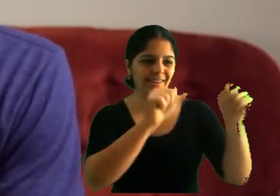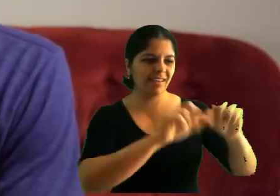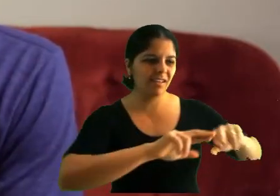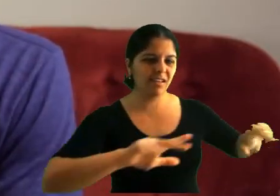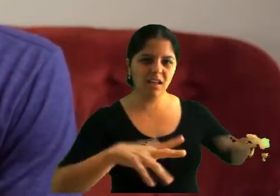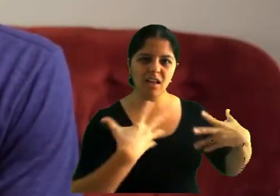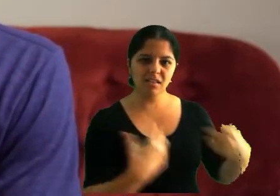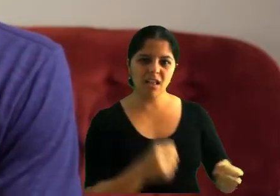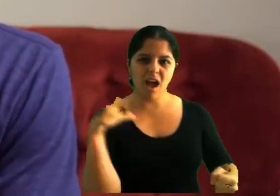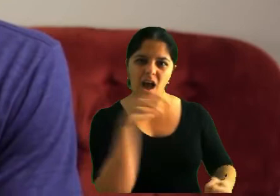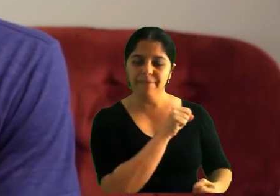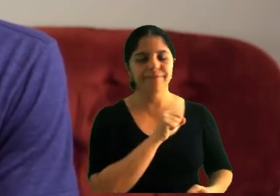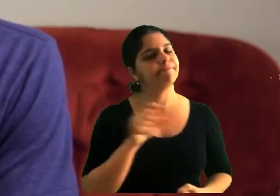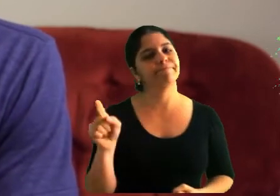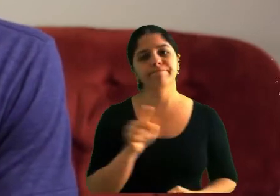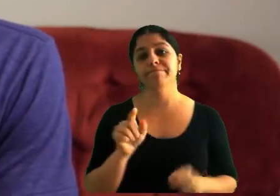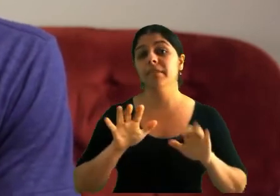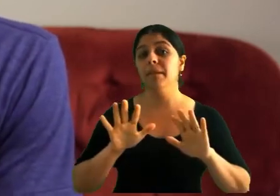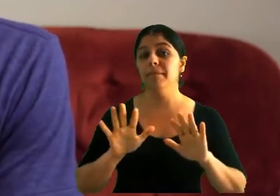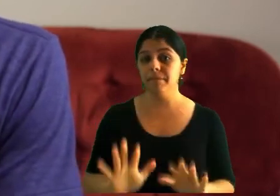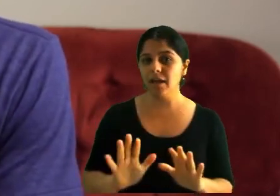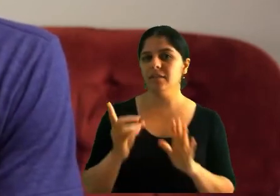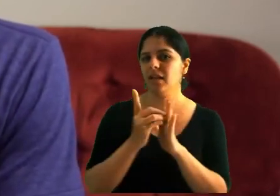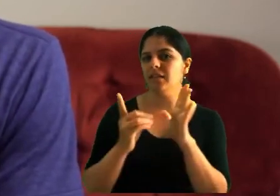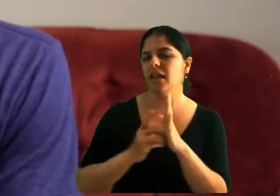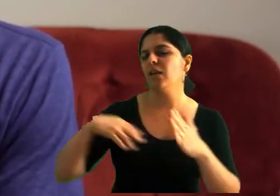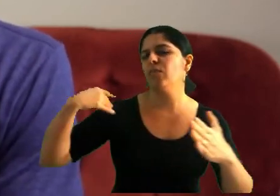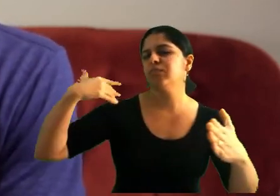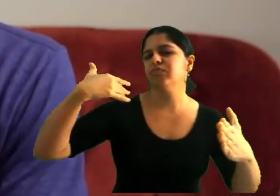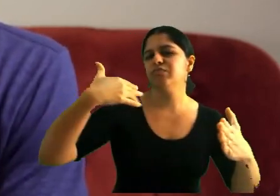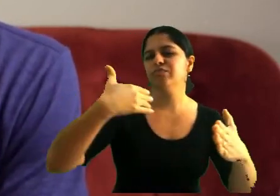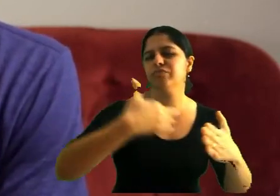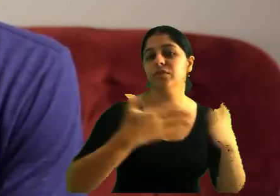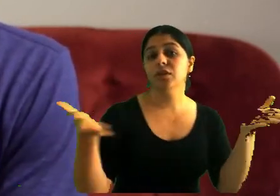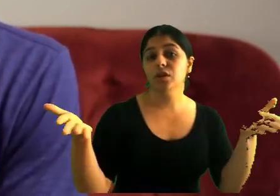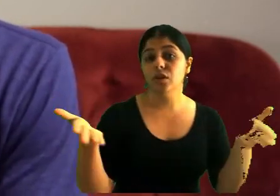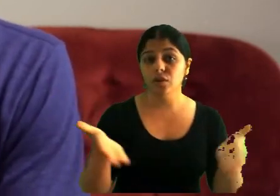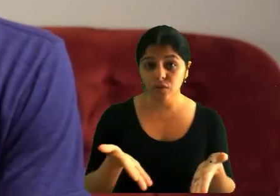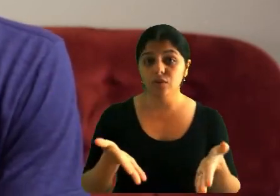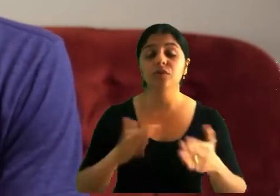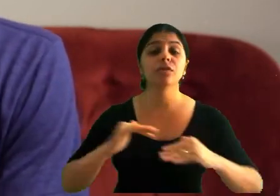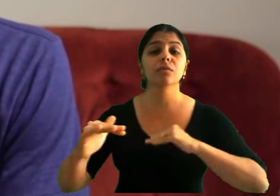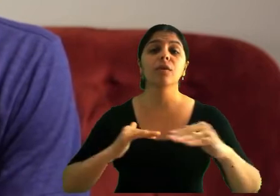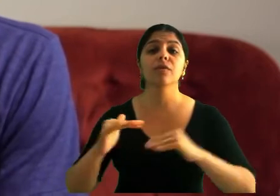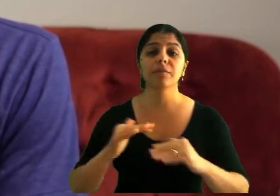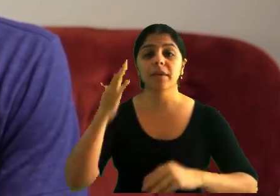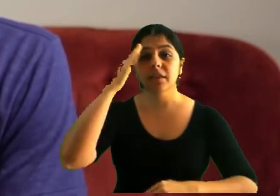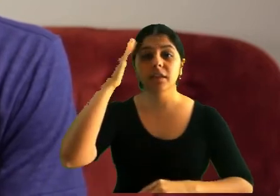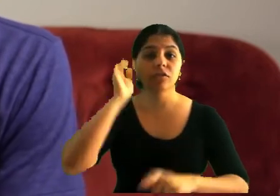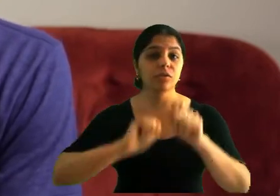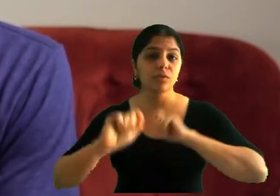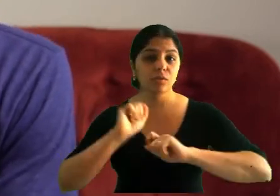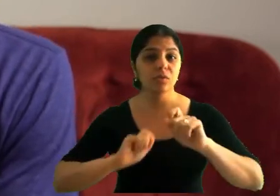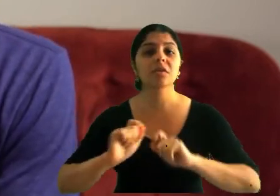aceitação dessas obras não foi imediata. Mas as décadas foram passando e hoje em dia esses movimentos